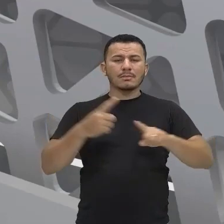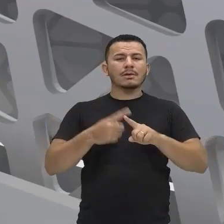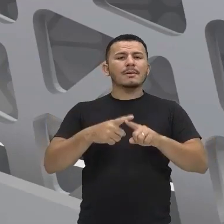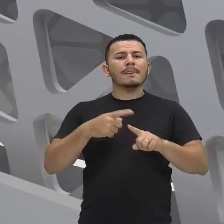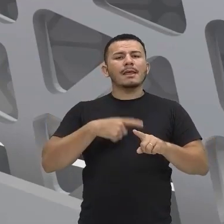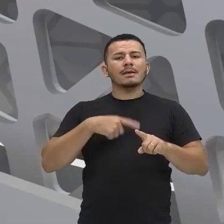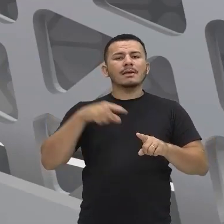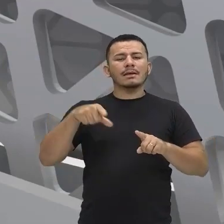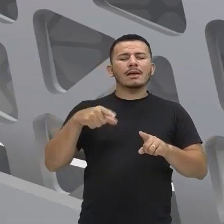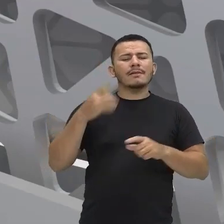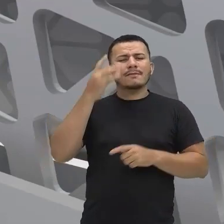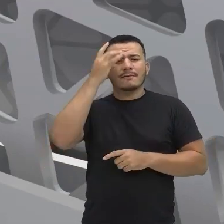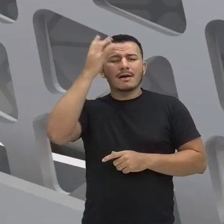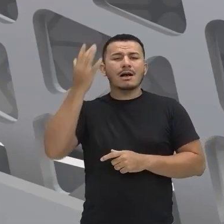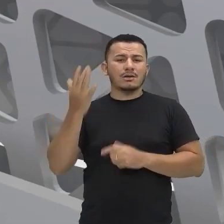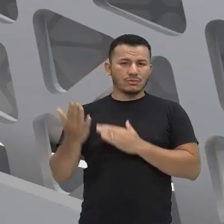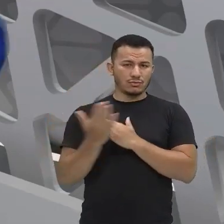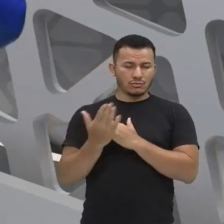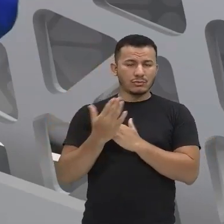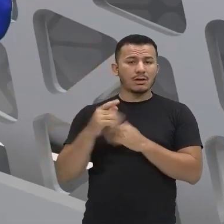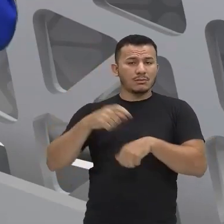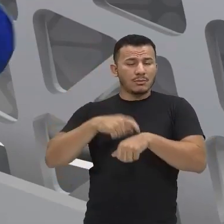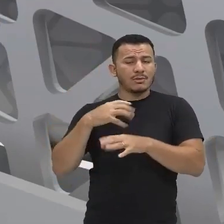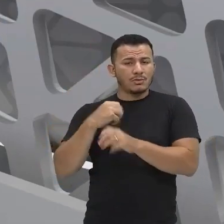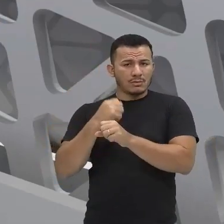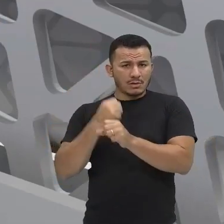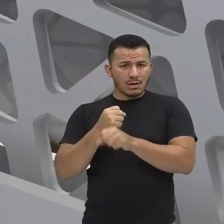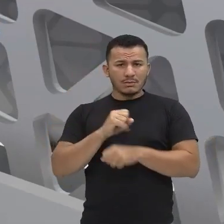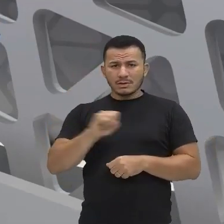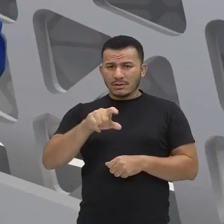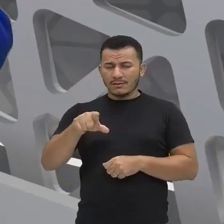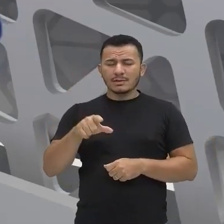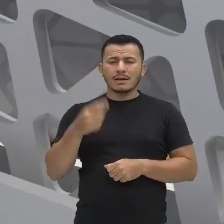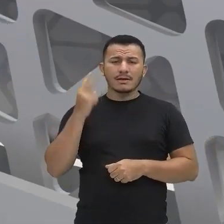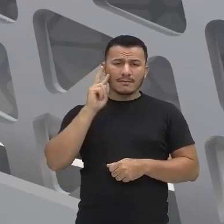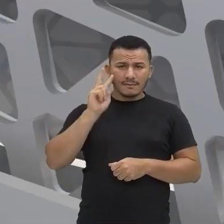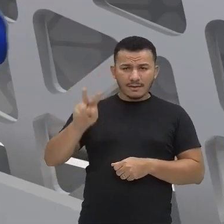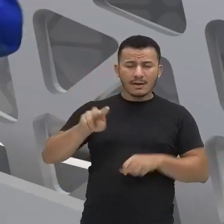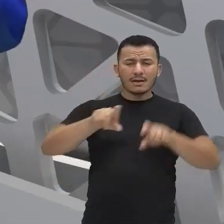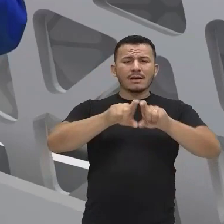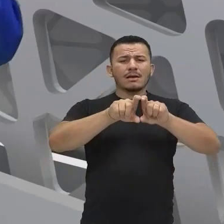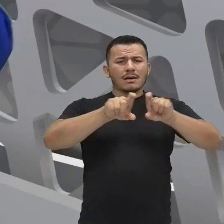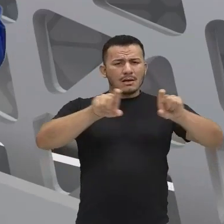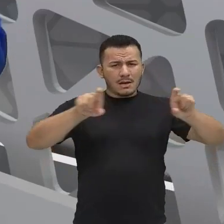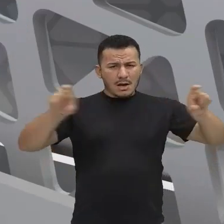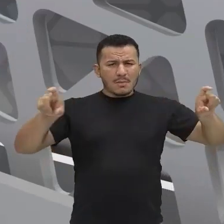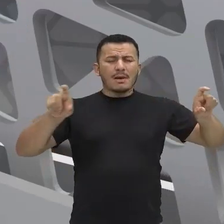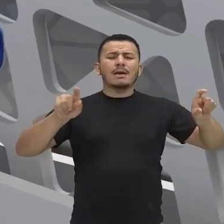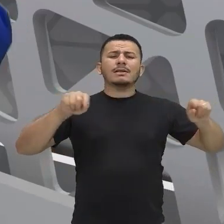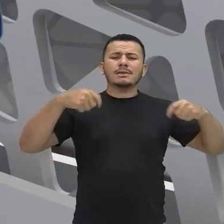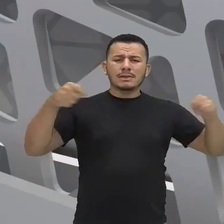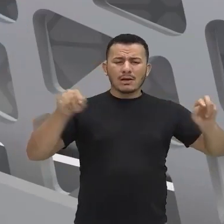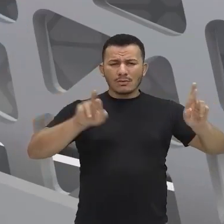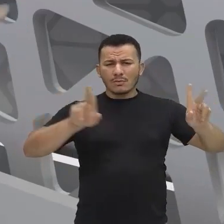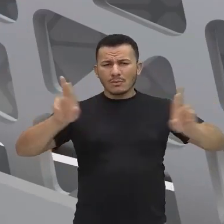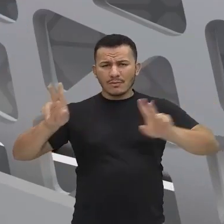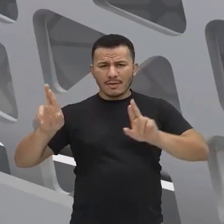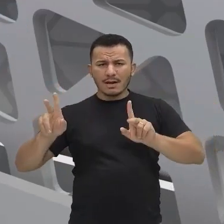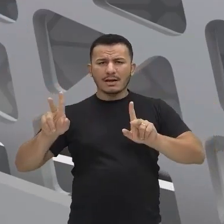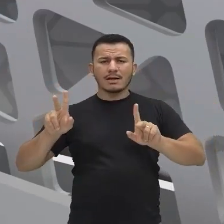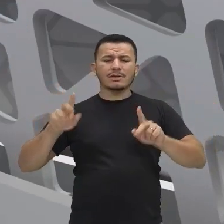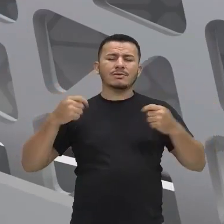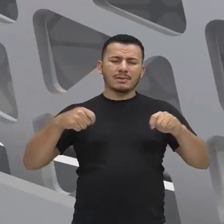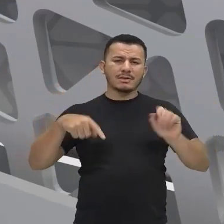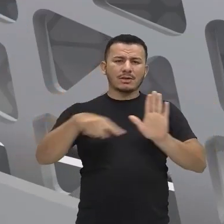que buscar algo que facilite a nossa vida. Agora, se você se deparar com sinais diferentes, já sabe que vai